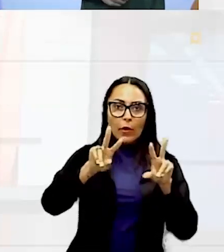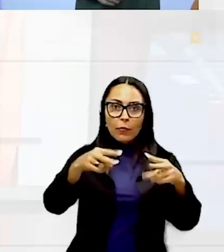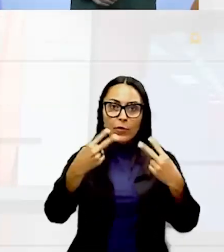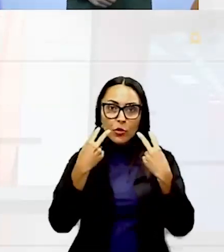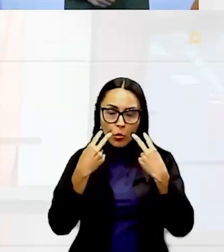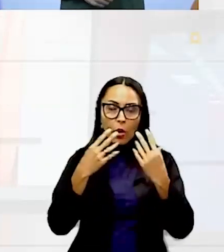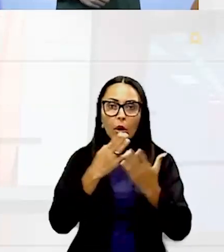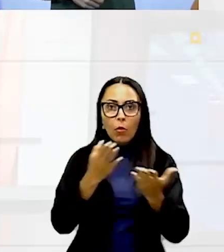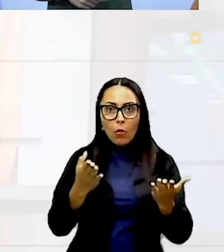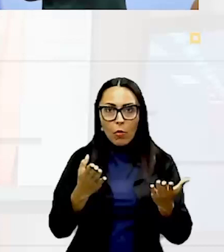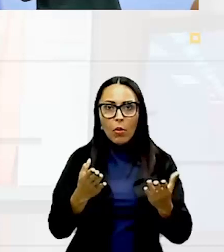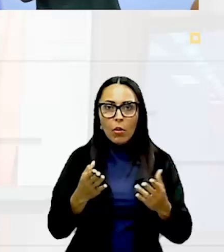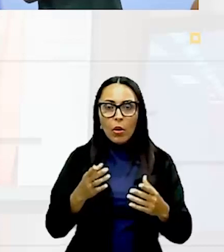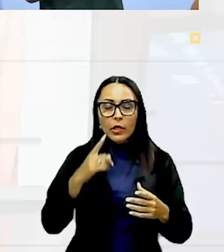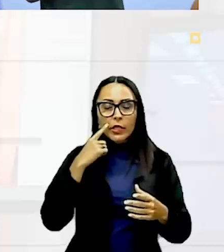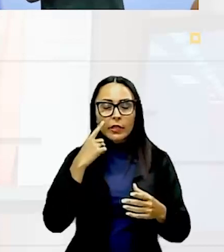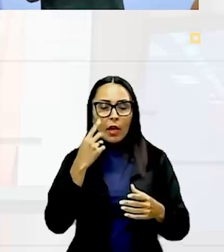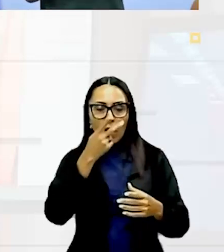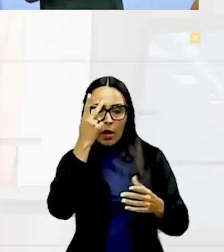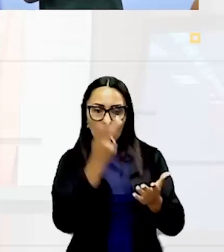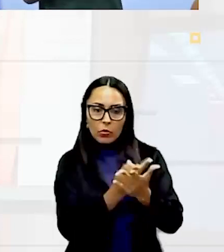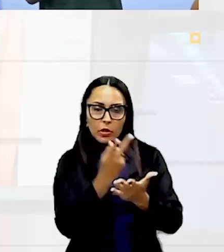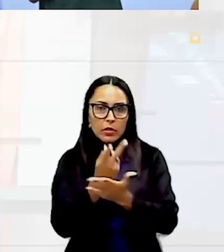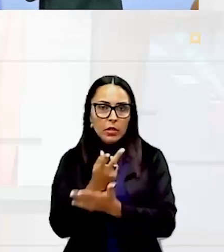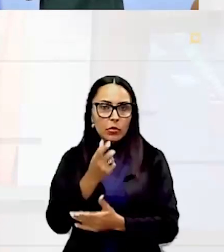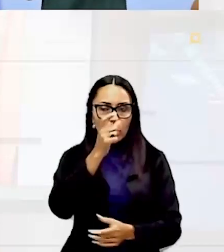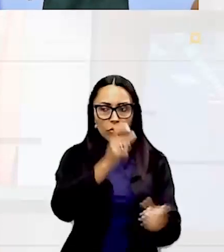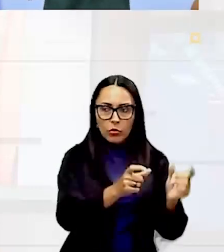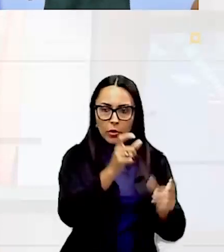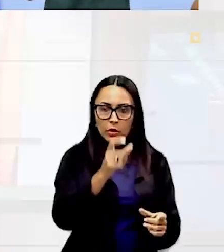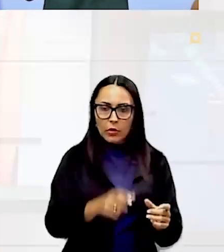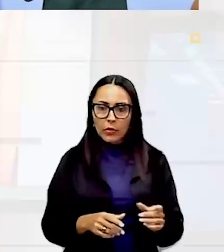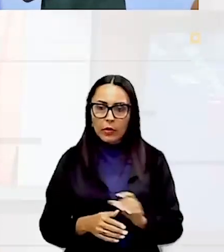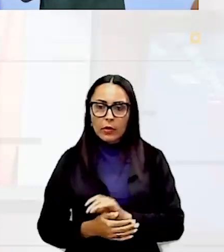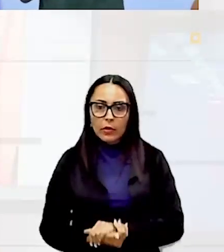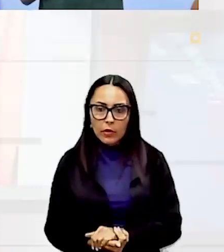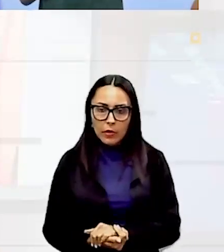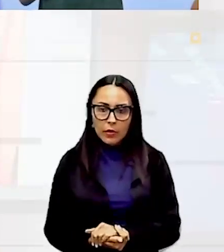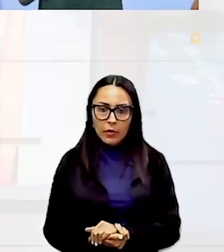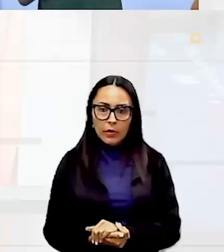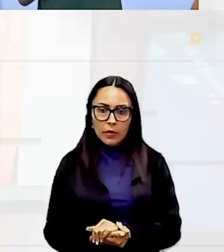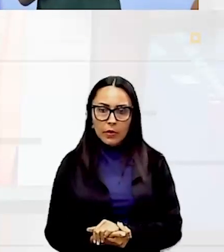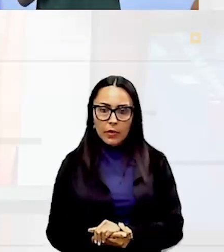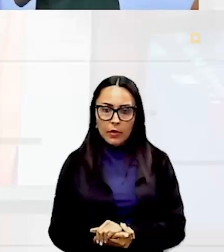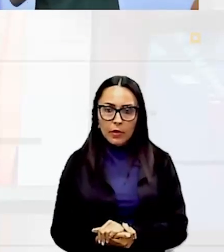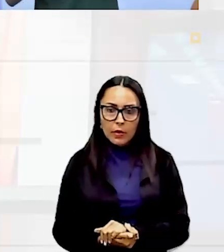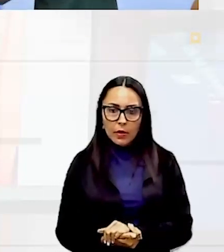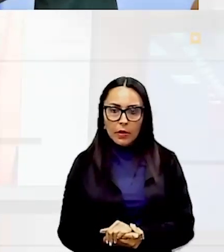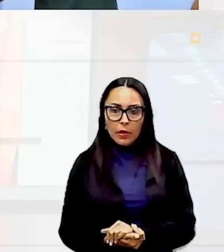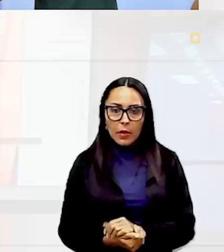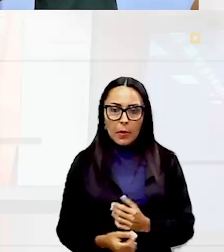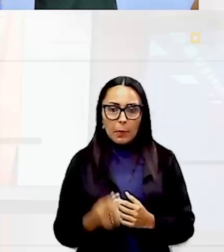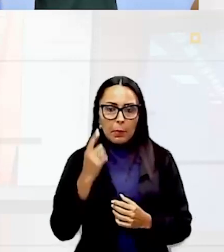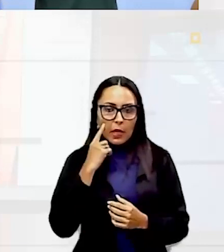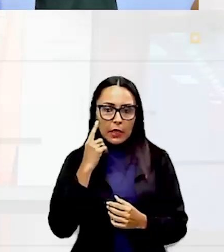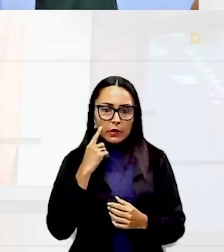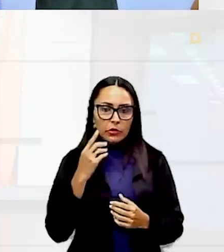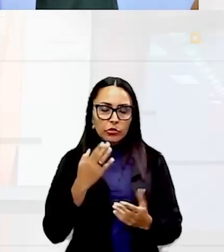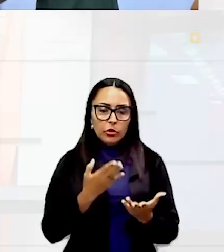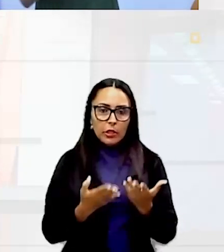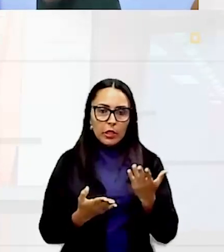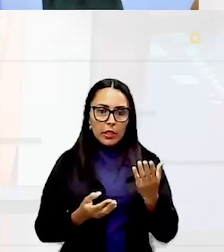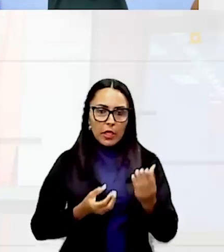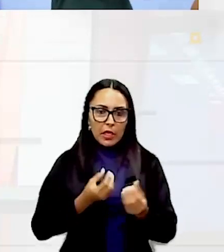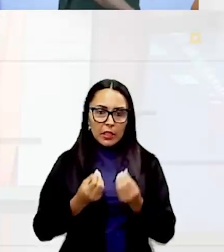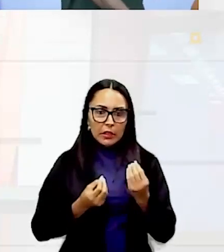jogador. Ele é um pouco mais difícil de se trabalhar porque ele trabalha mais na questão